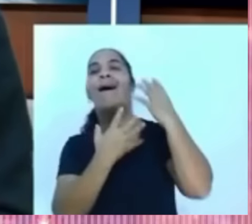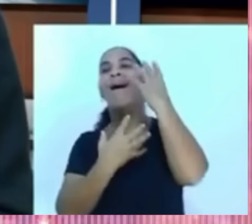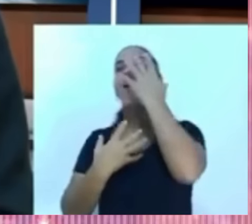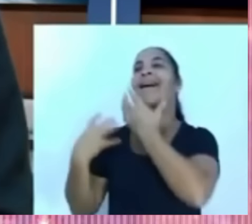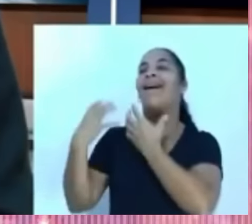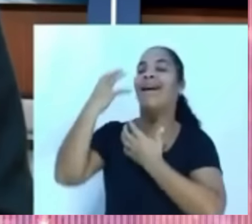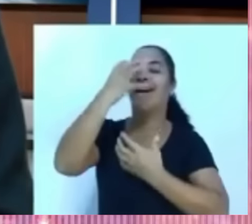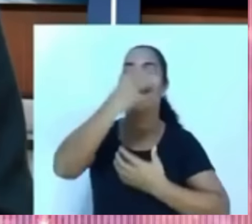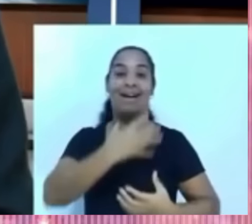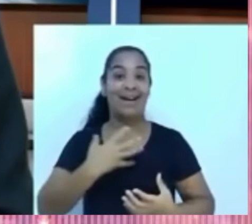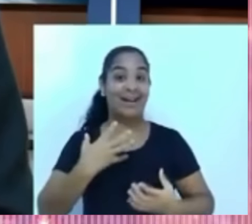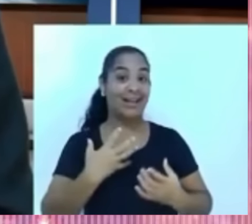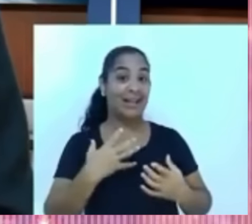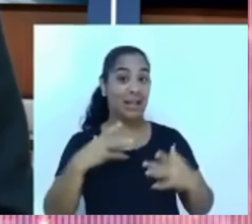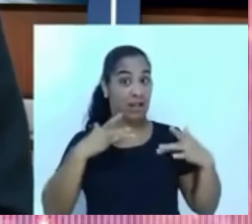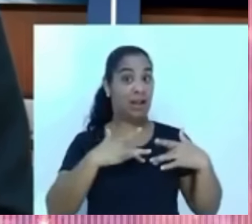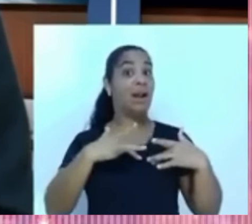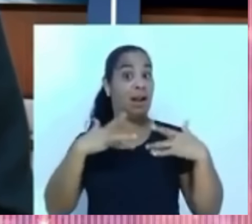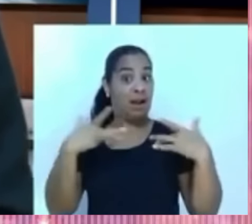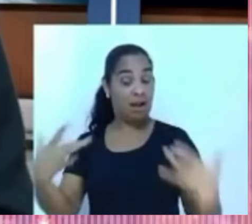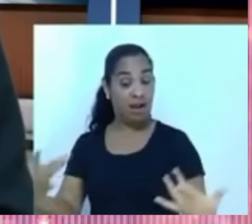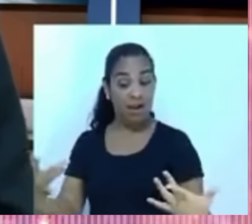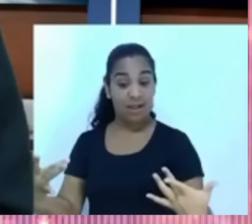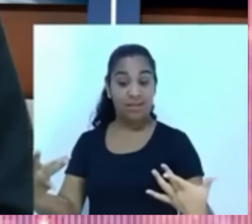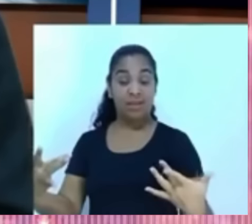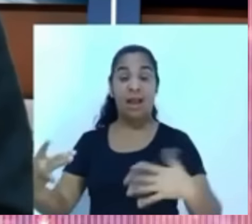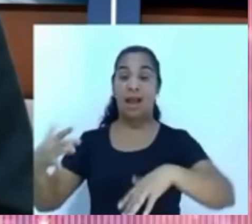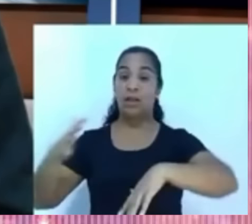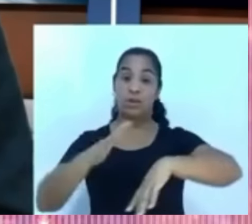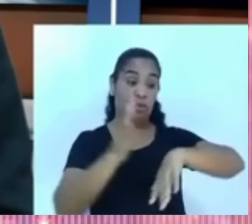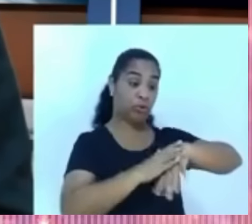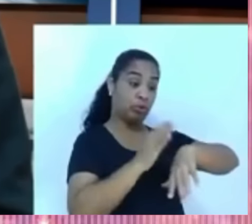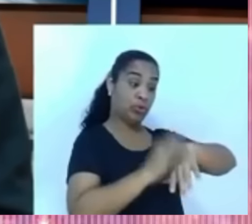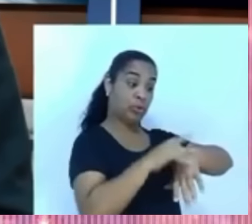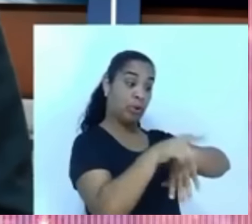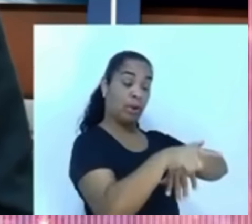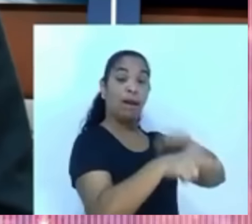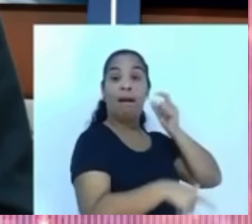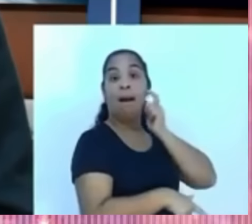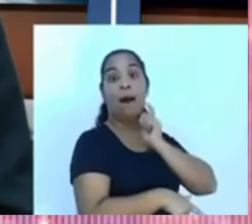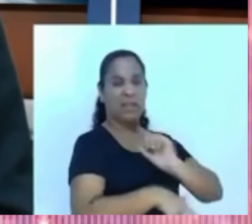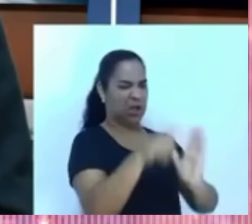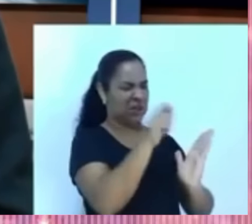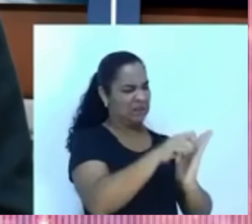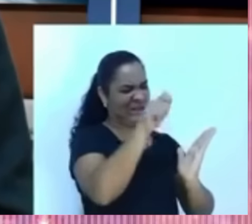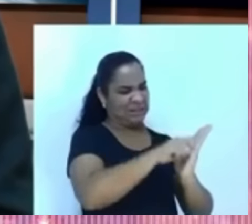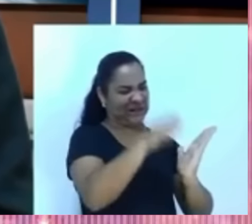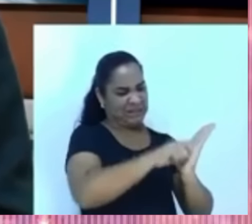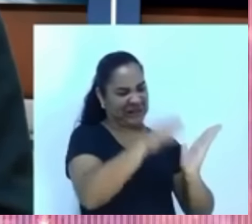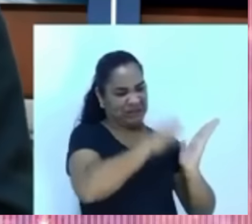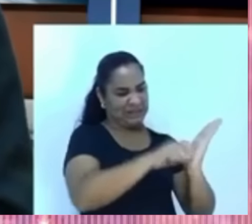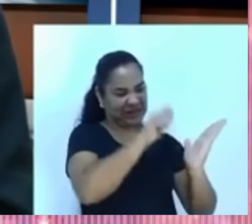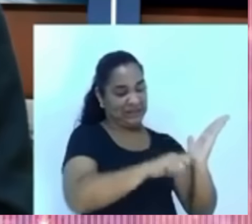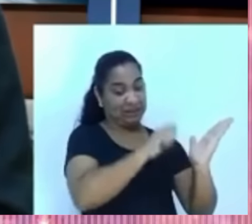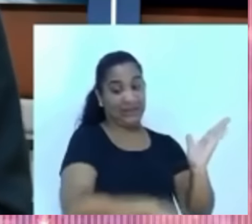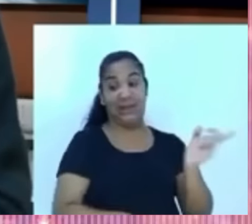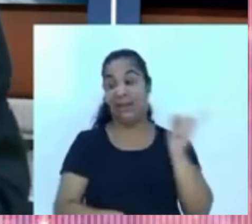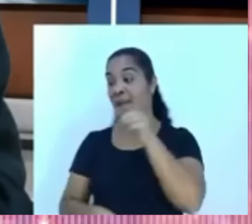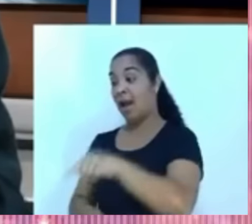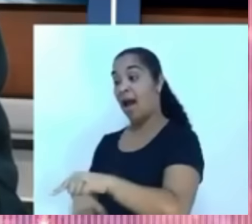a caridade escrita pela mão rigorosa de Allan Kardec mas Entre o Amor e a